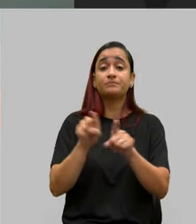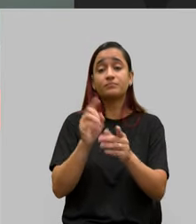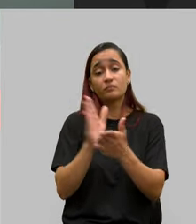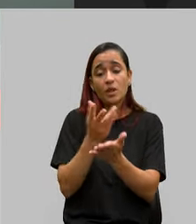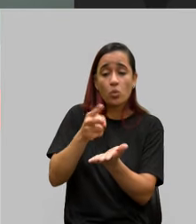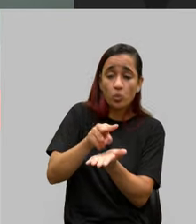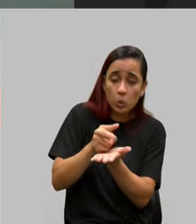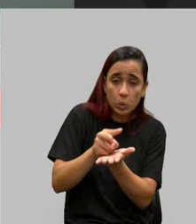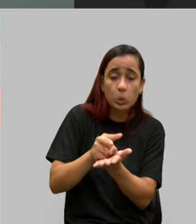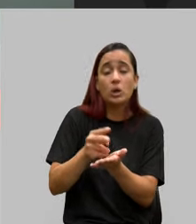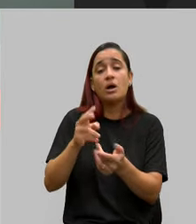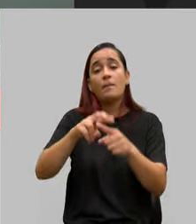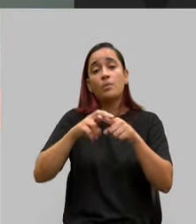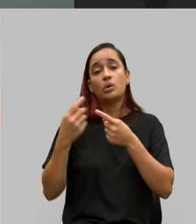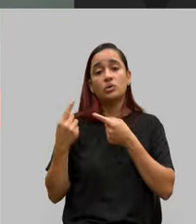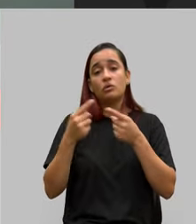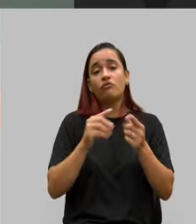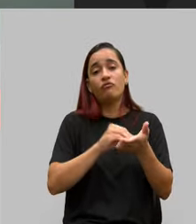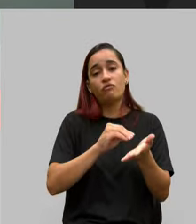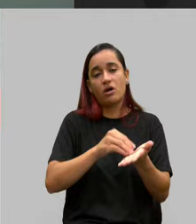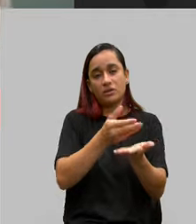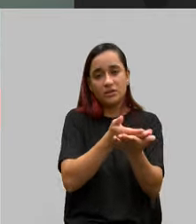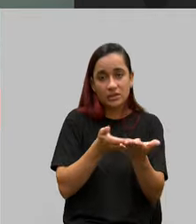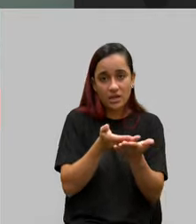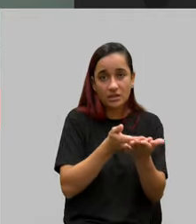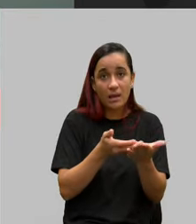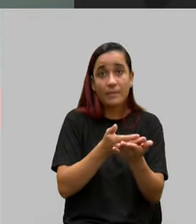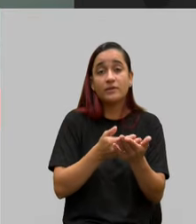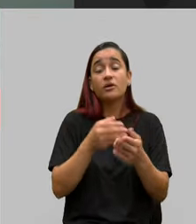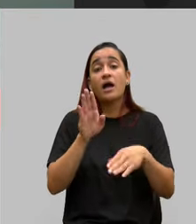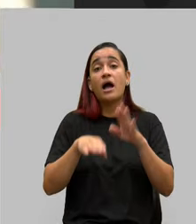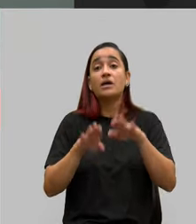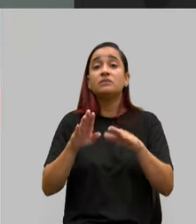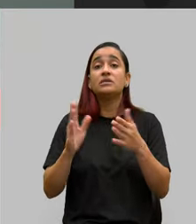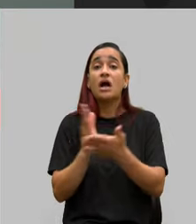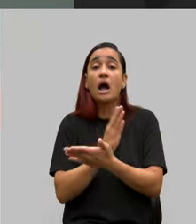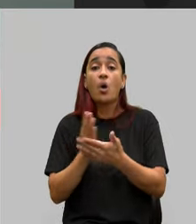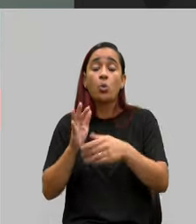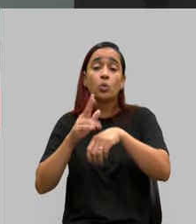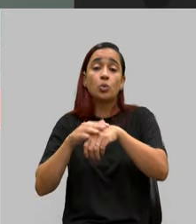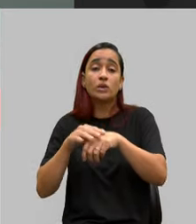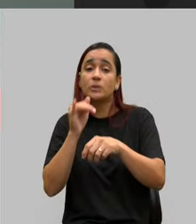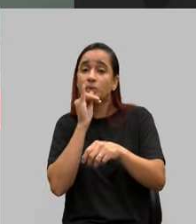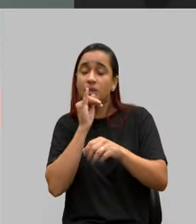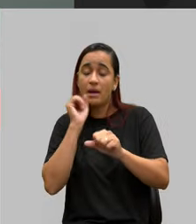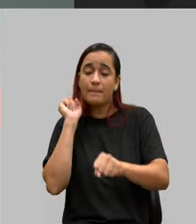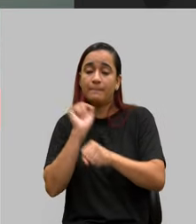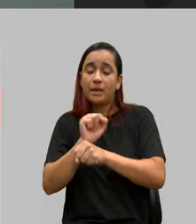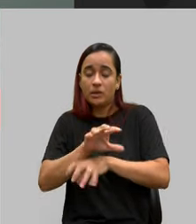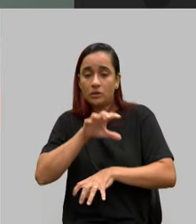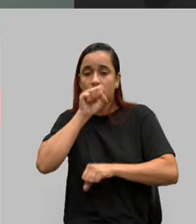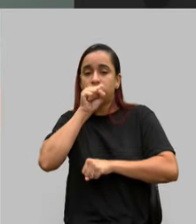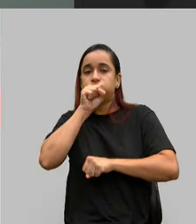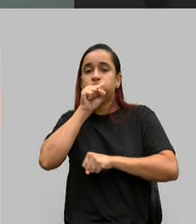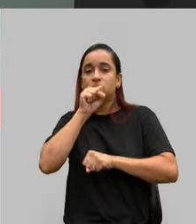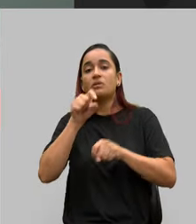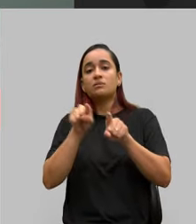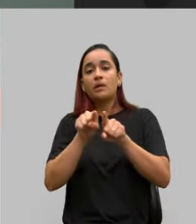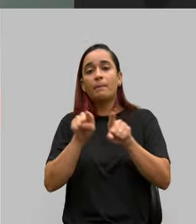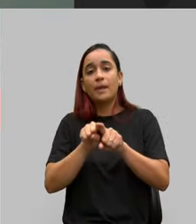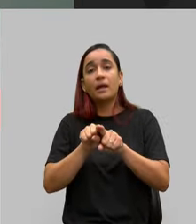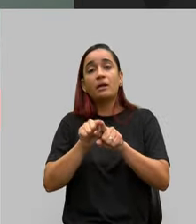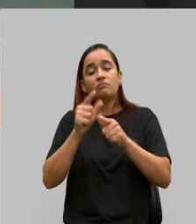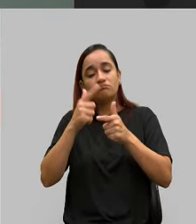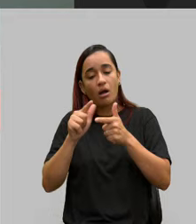convencionais e durante a noite às vezes bronco aspiram entram em parada respiratória depois em parada cardiorespiratória e